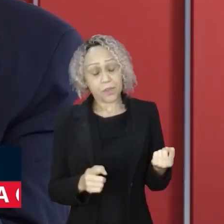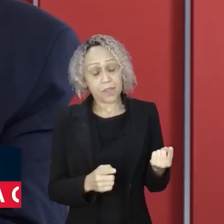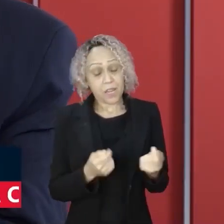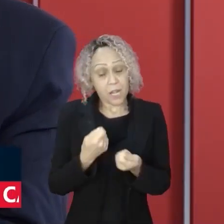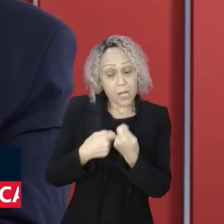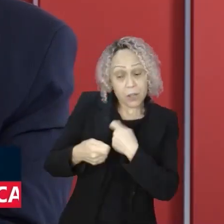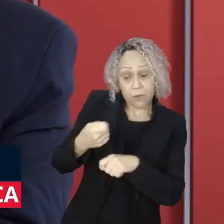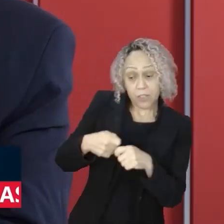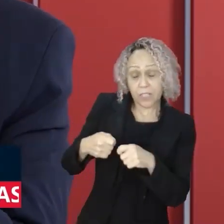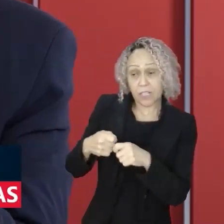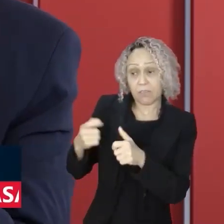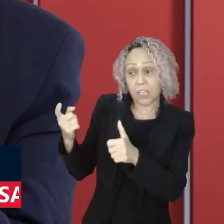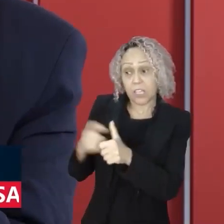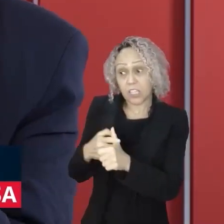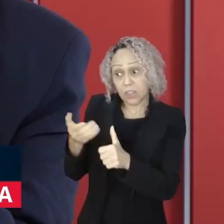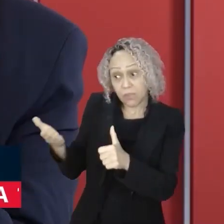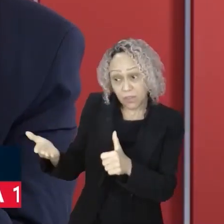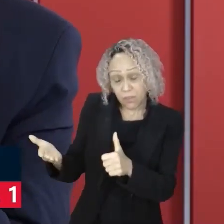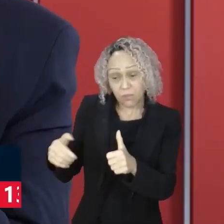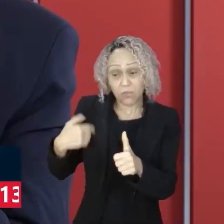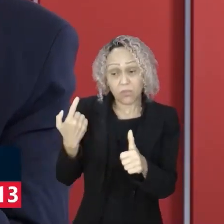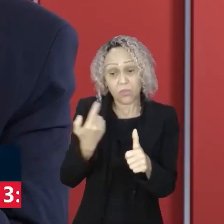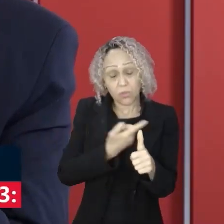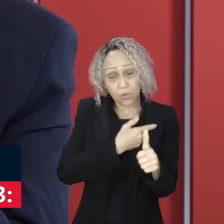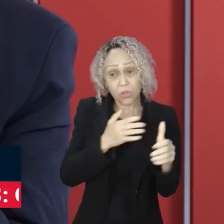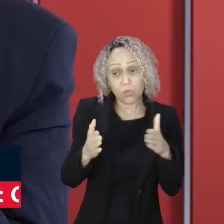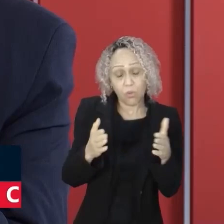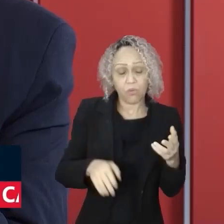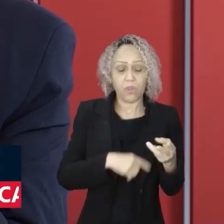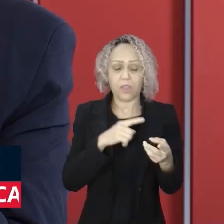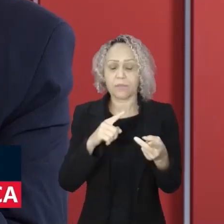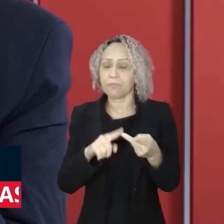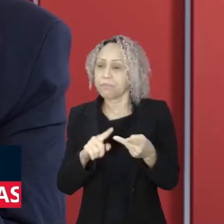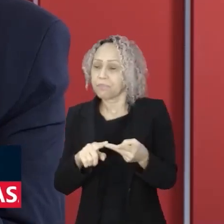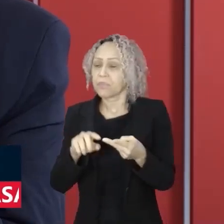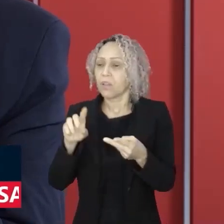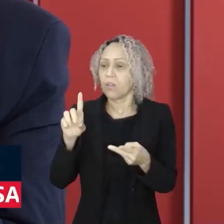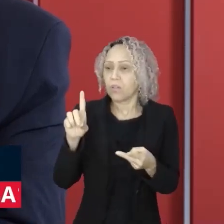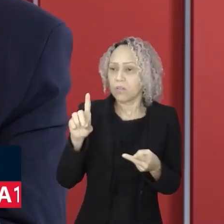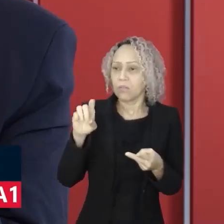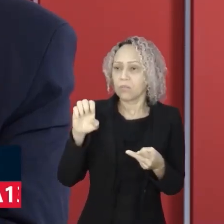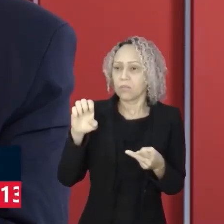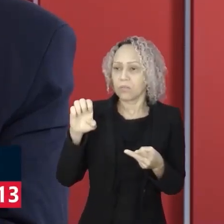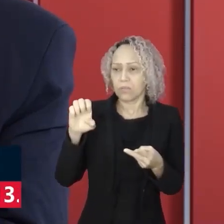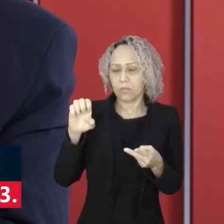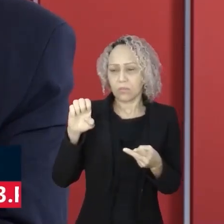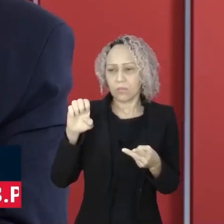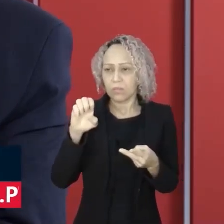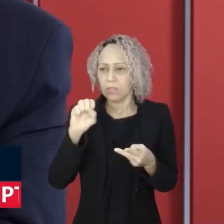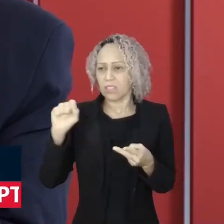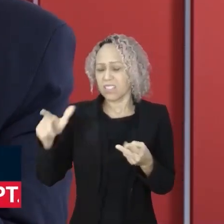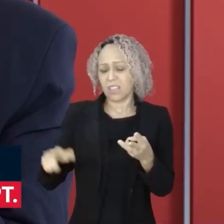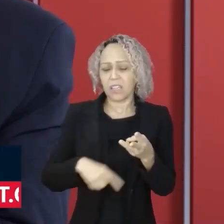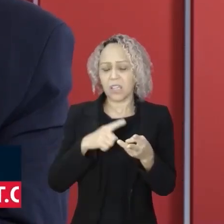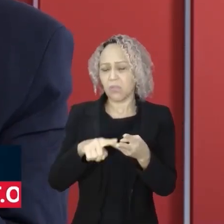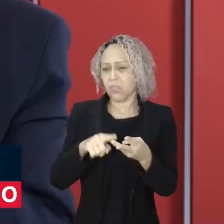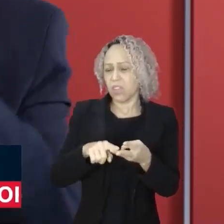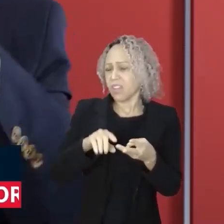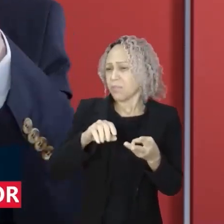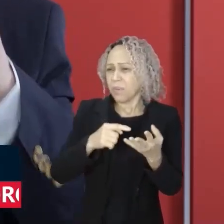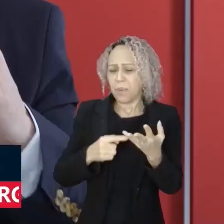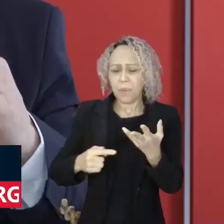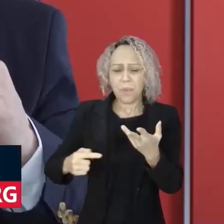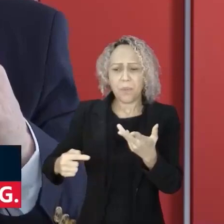mais baixos foi no nosso tempo. Agora o diesel, os outros aumentaram, o diesel estava caríssimo, o adubo estava caro, o semente estava caro, a ureia está caro. Nós